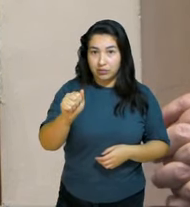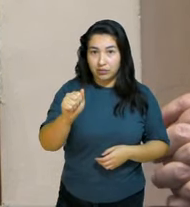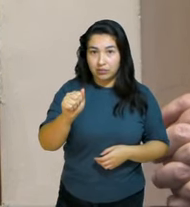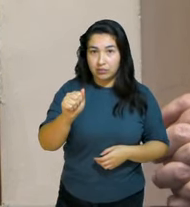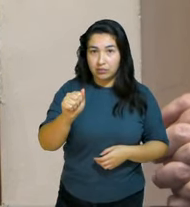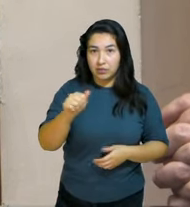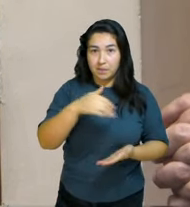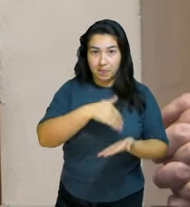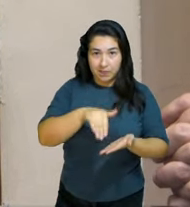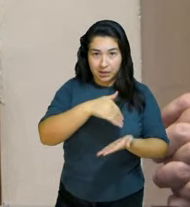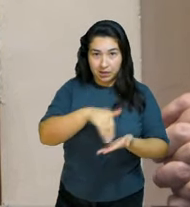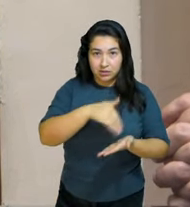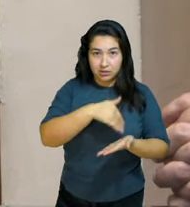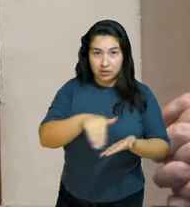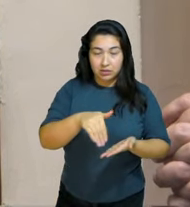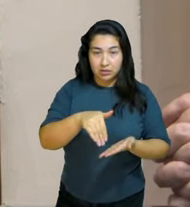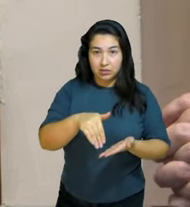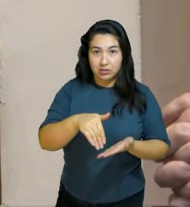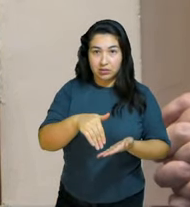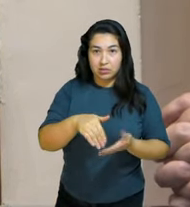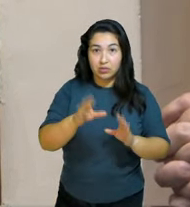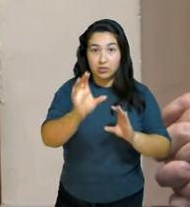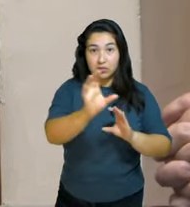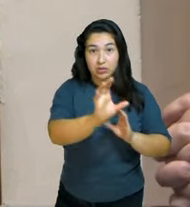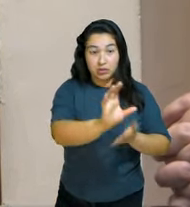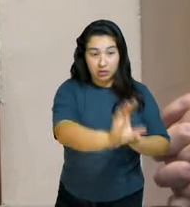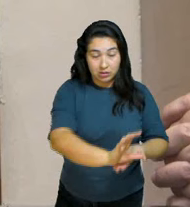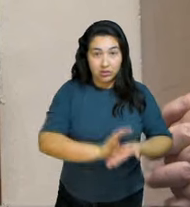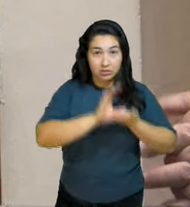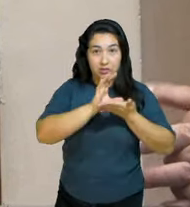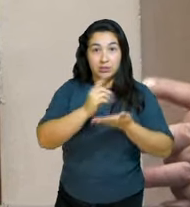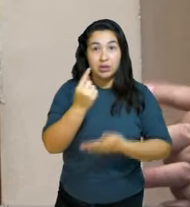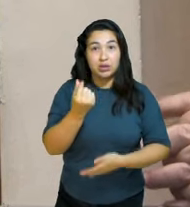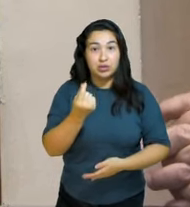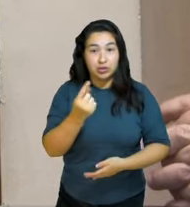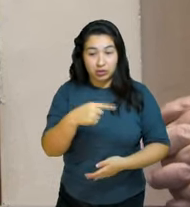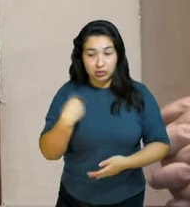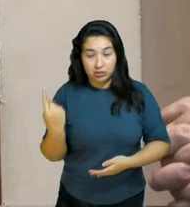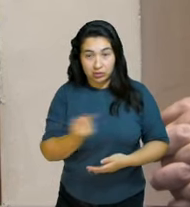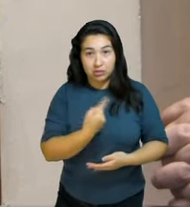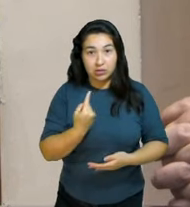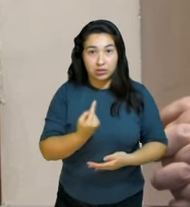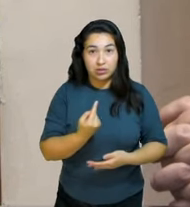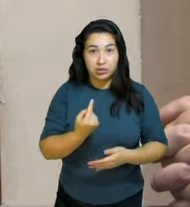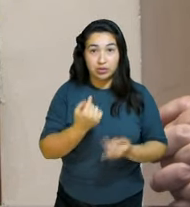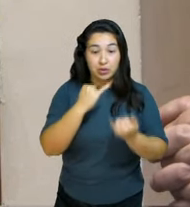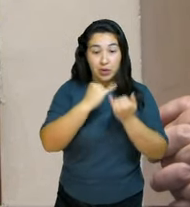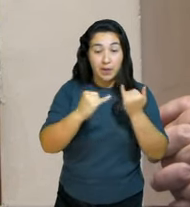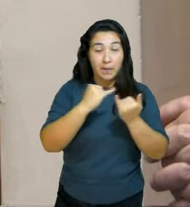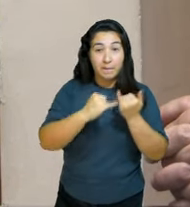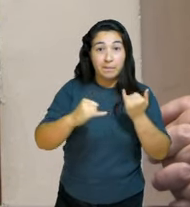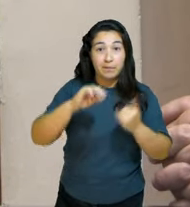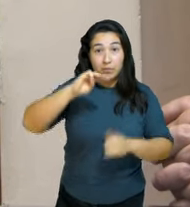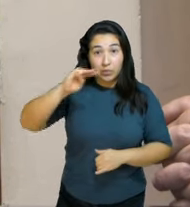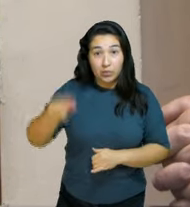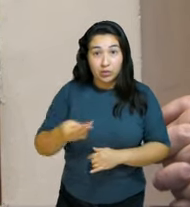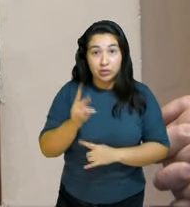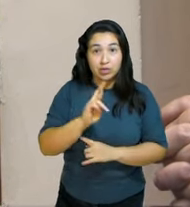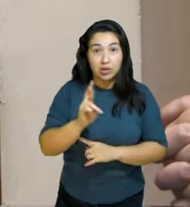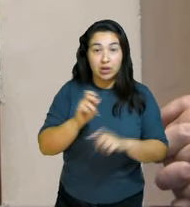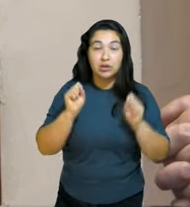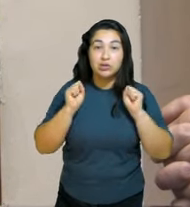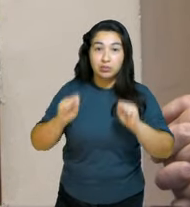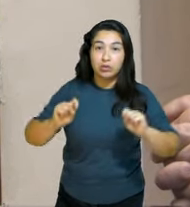da pasta, para receber dinheiro para que nós recebêssemos R$500.000 para que pudéssemos competir no